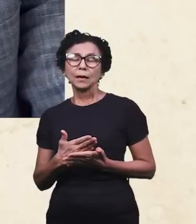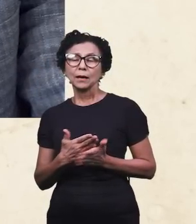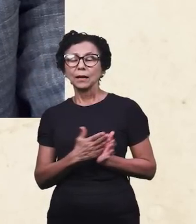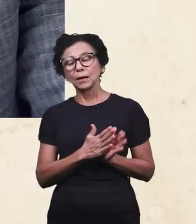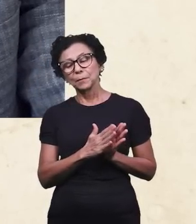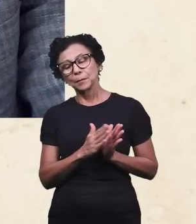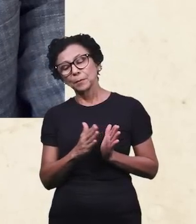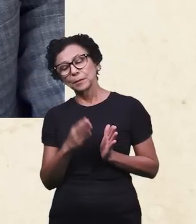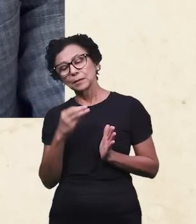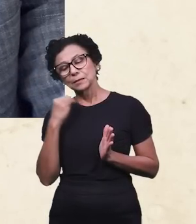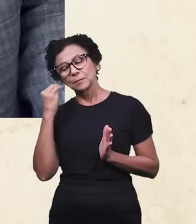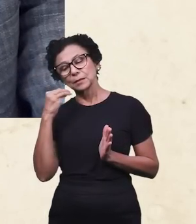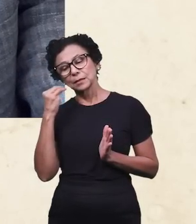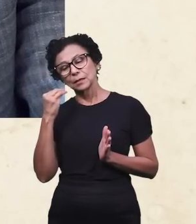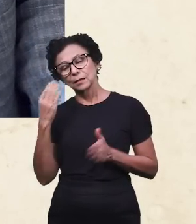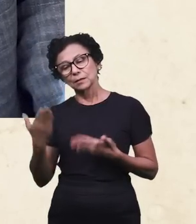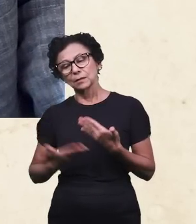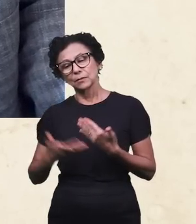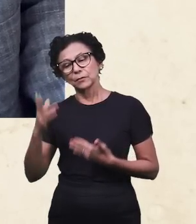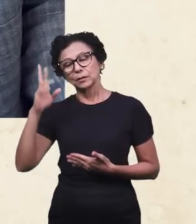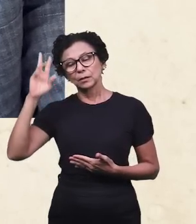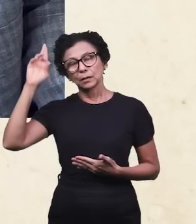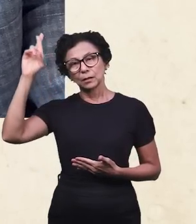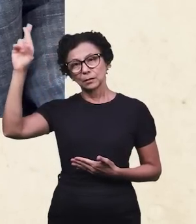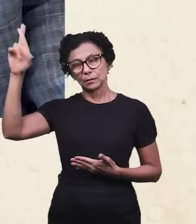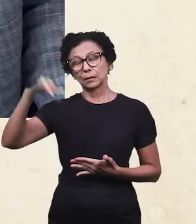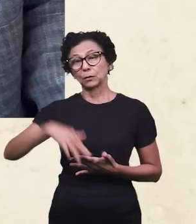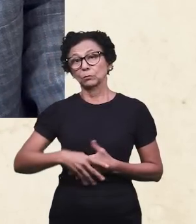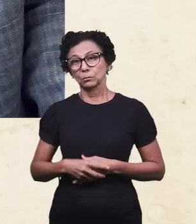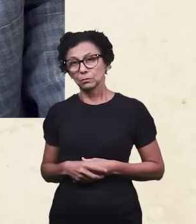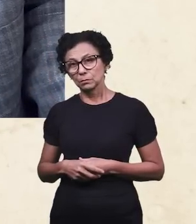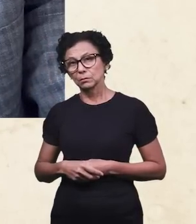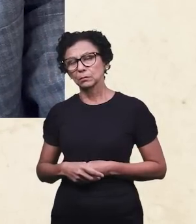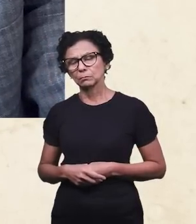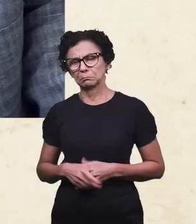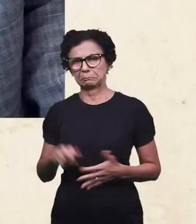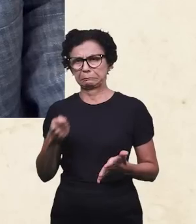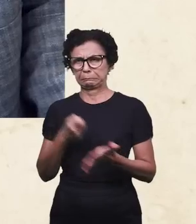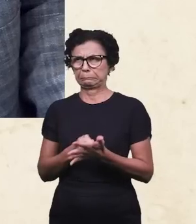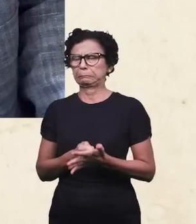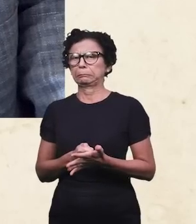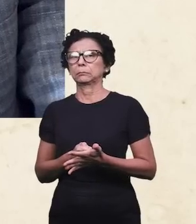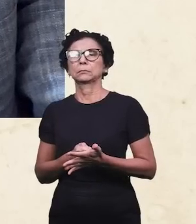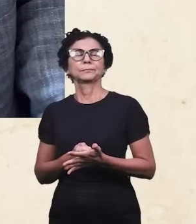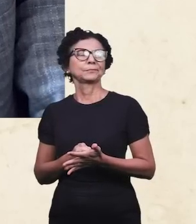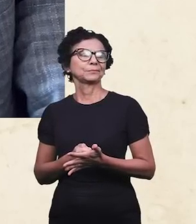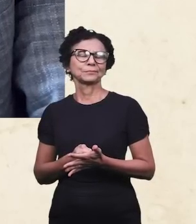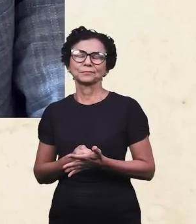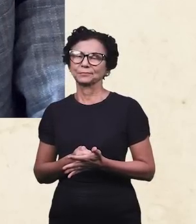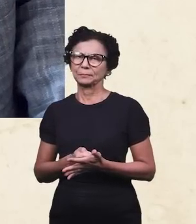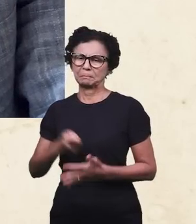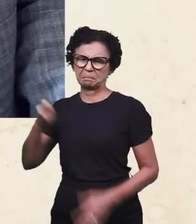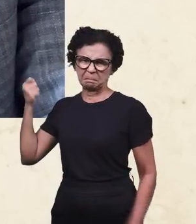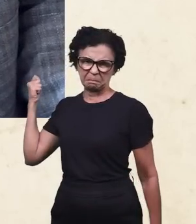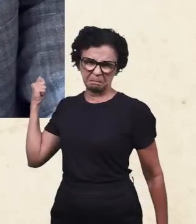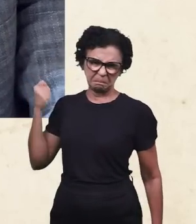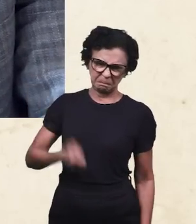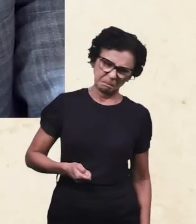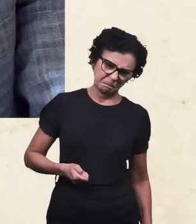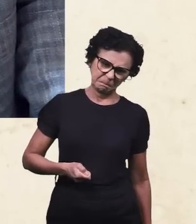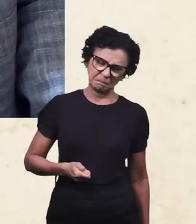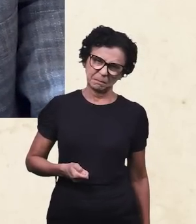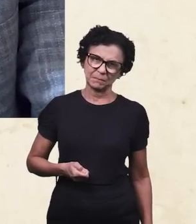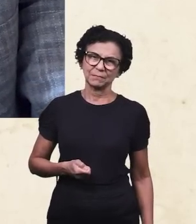de servir a Deus. Mas servir a Deus não por uma obrigação, não por uma imposição humana,